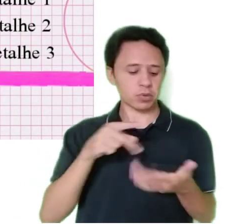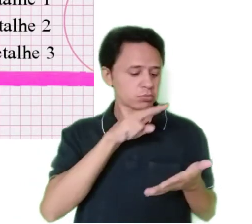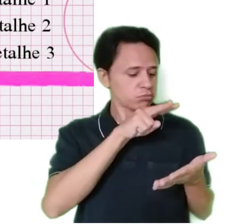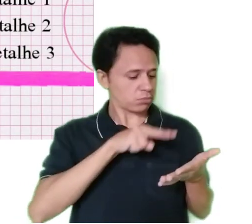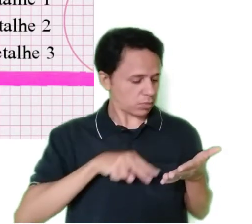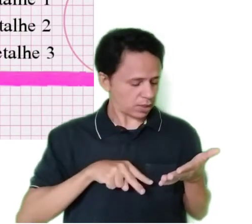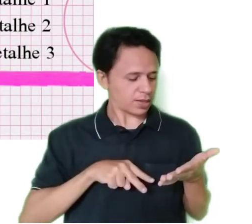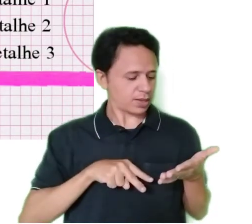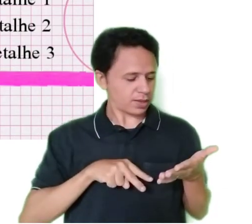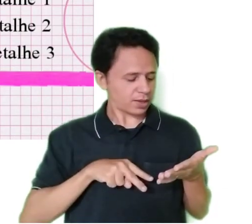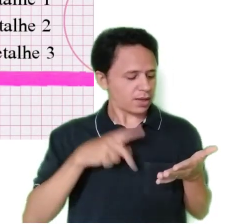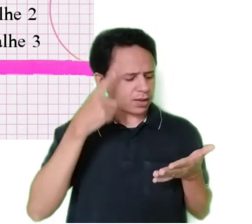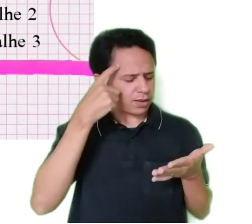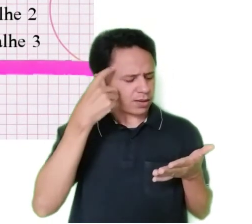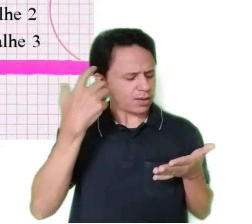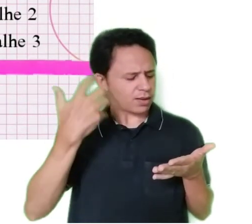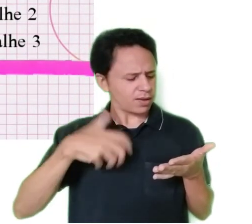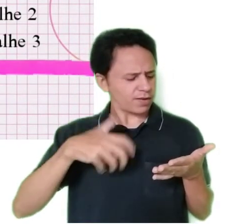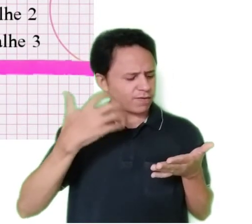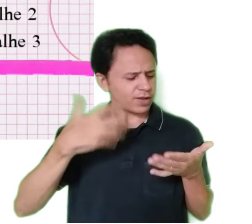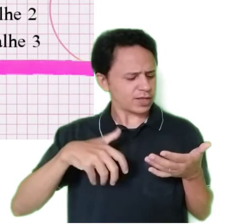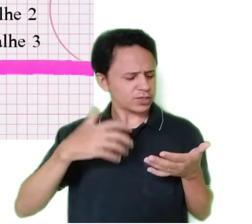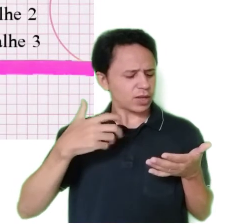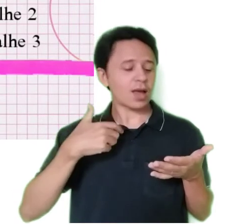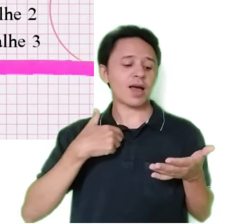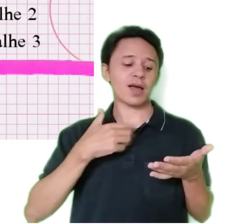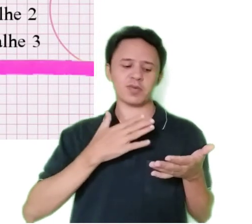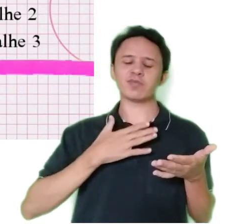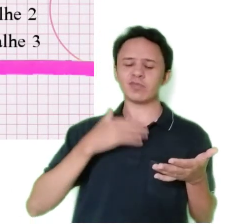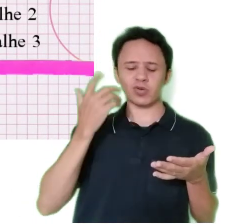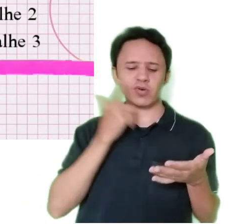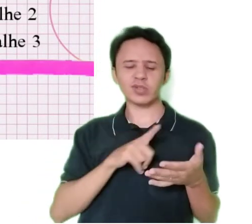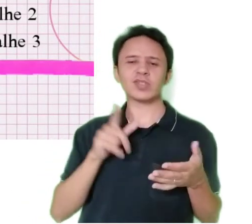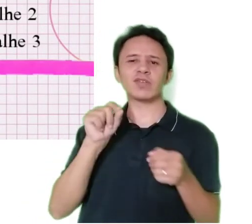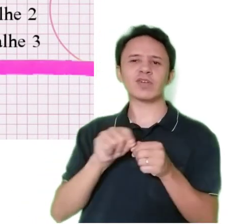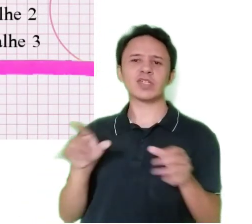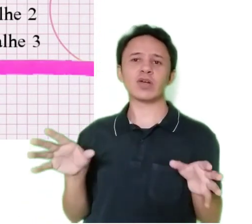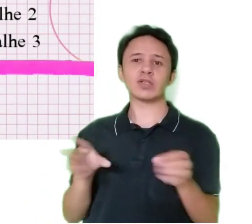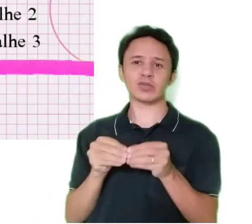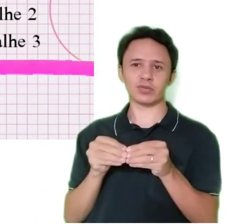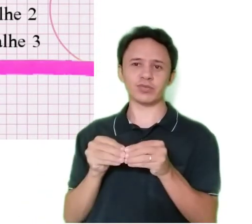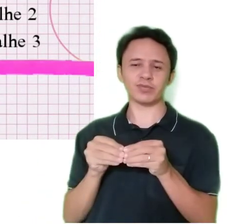reler, vai refletir e fazer o seu resumo.